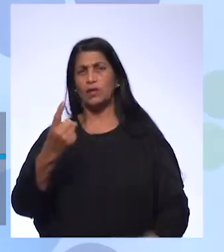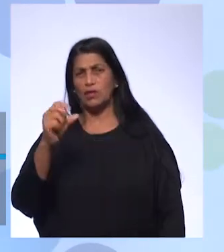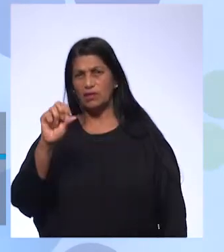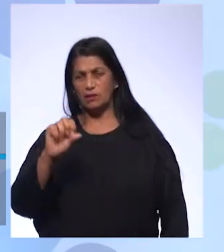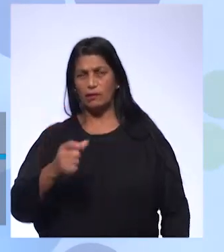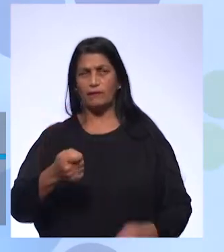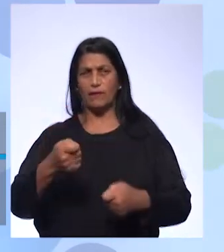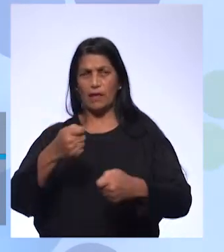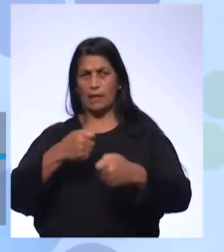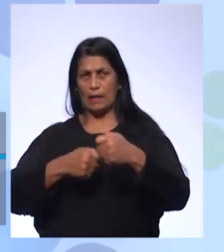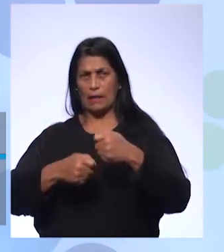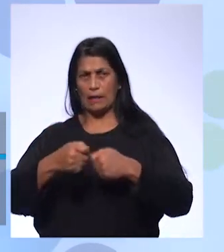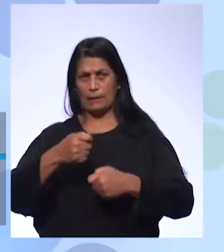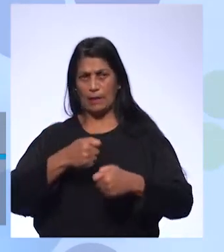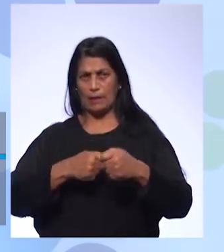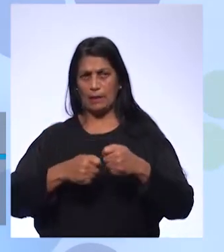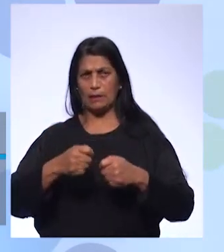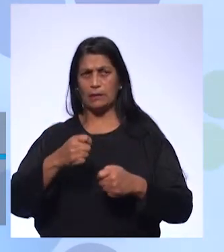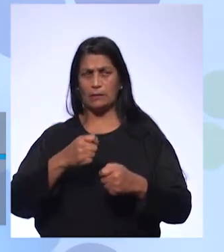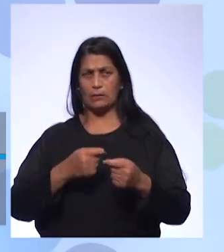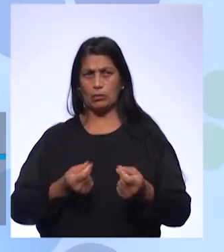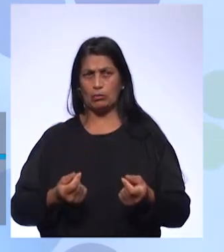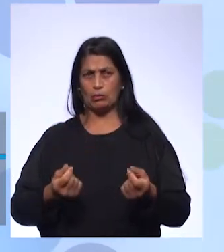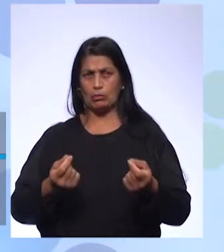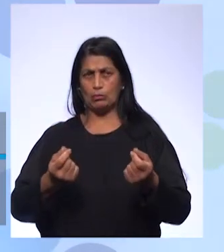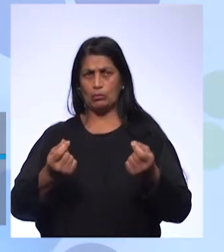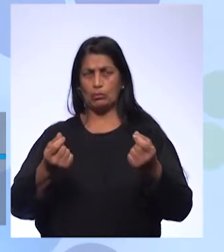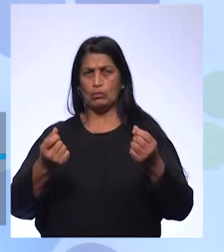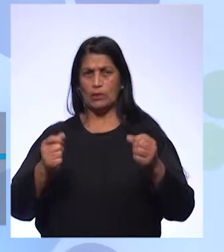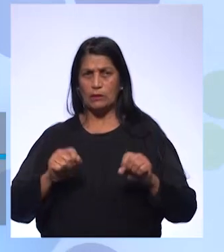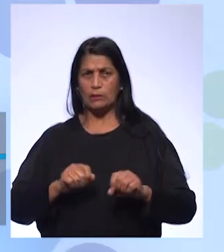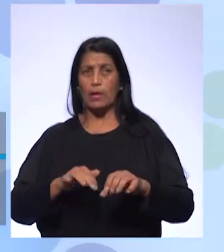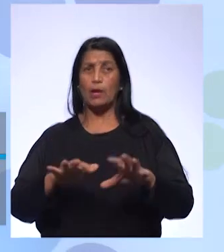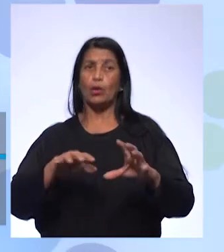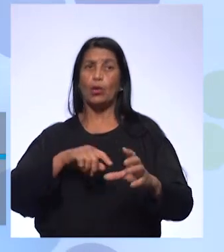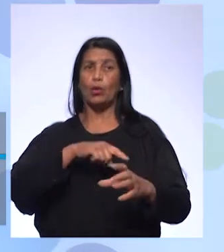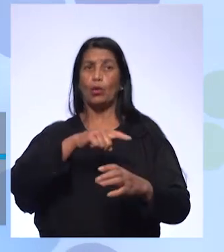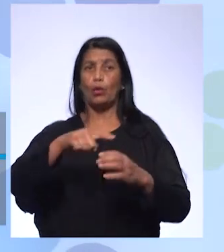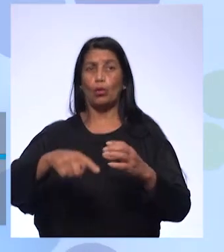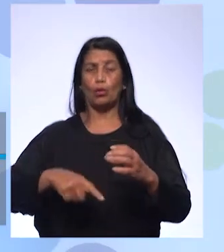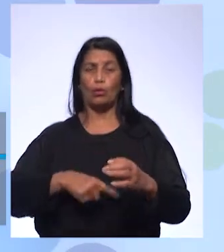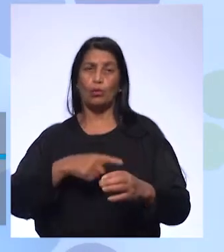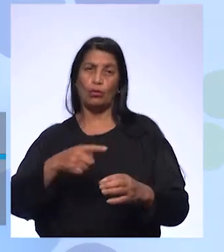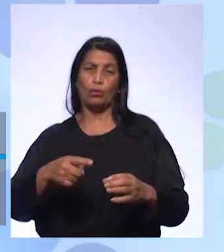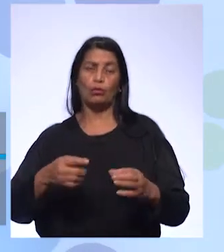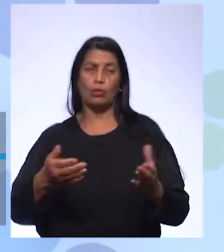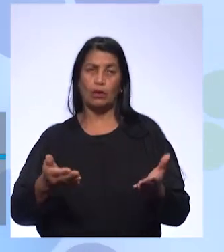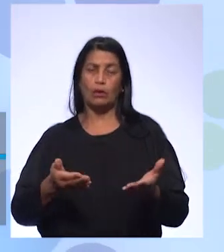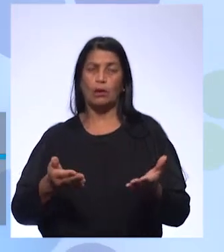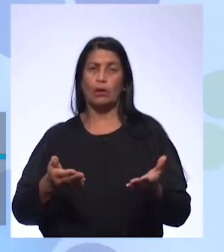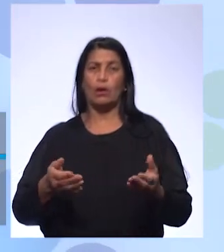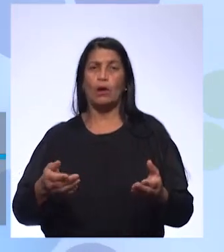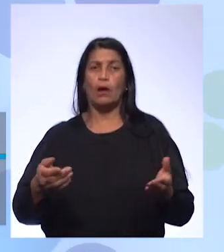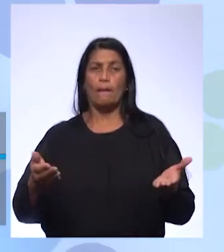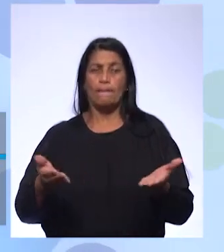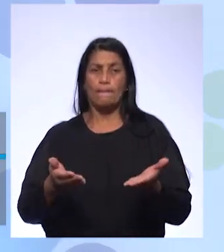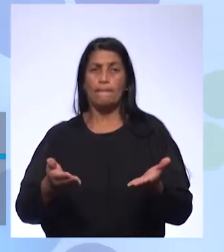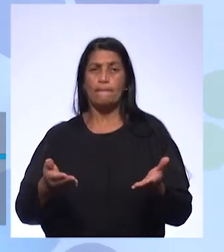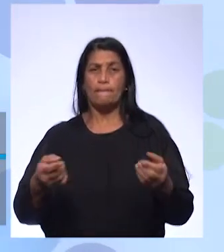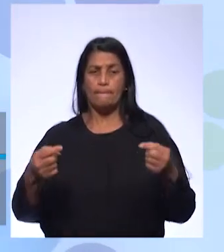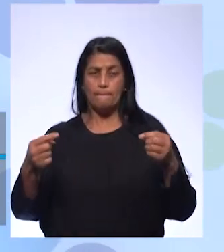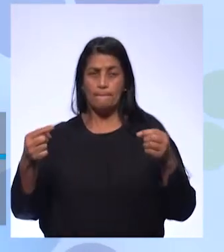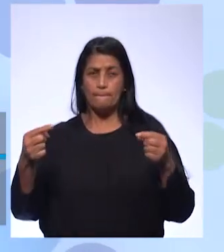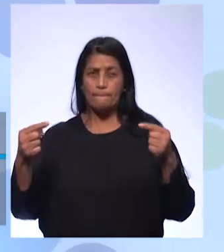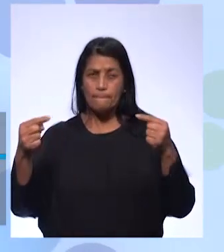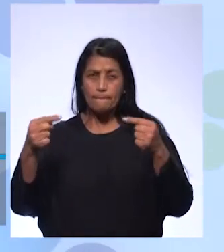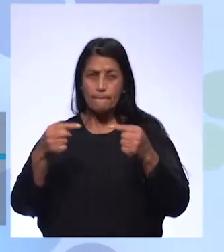capitalismo está se consolidando no mundo. Então, adotar medidas como essas propostas, por exemplo, pelo Robert Owen,